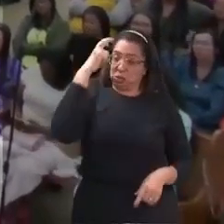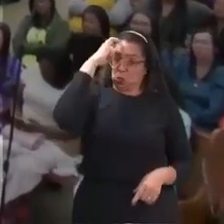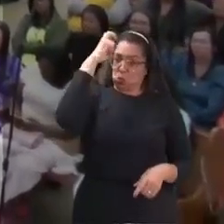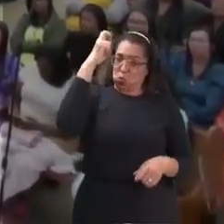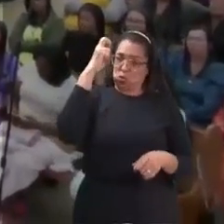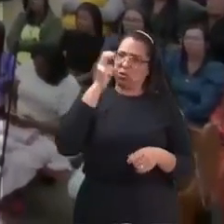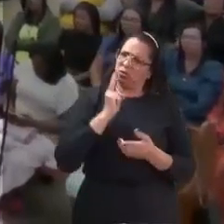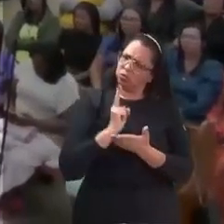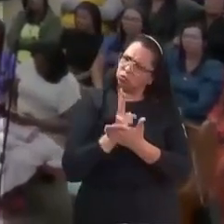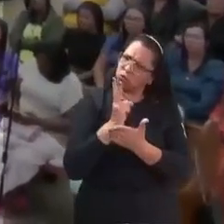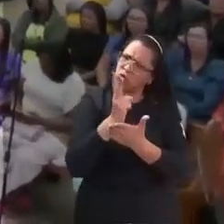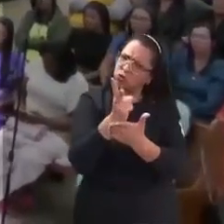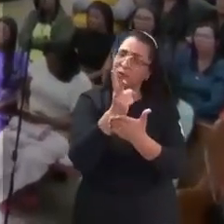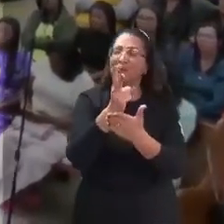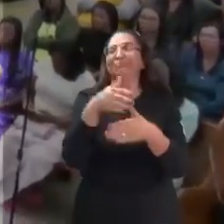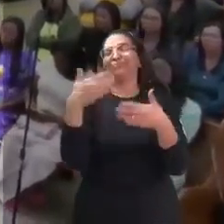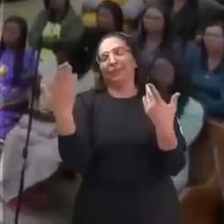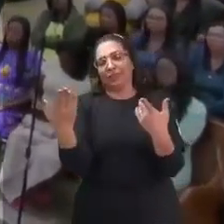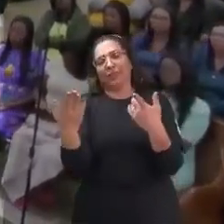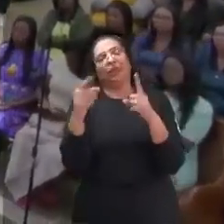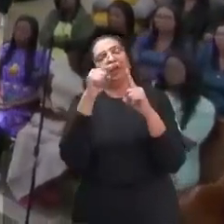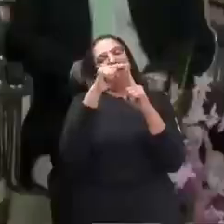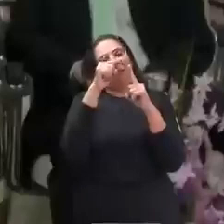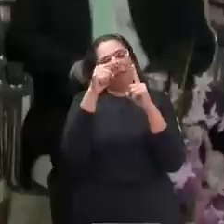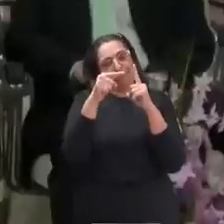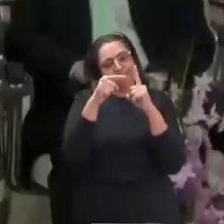Mulher só serve para andar atrás.